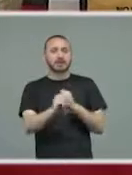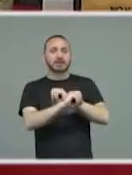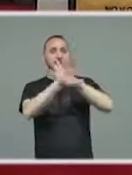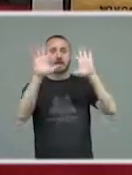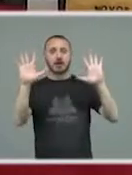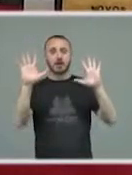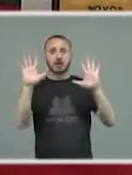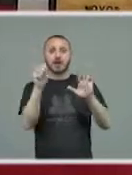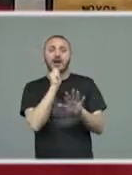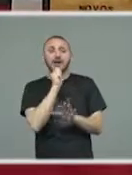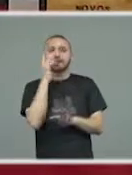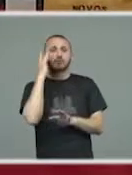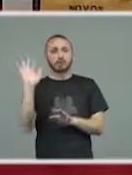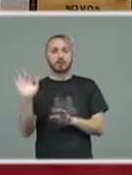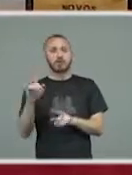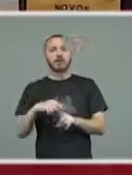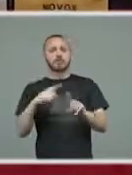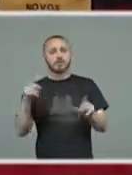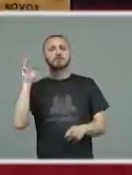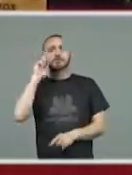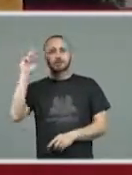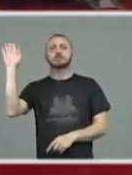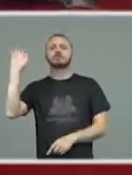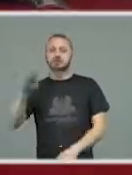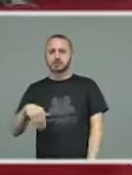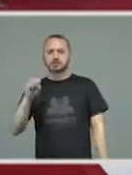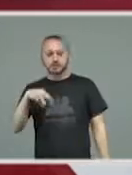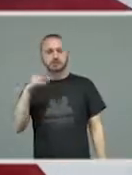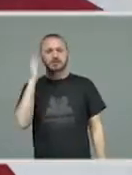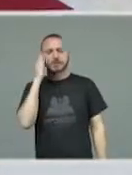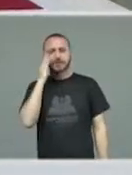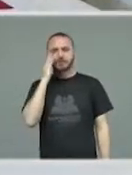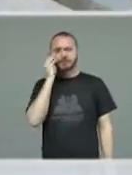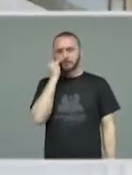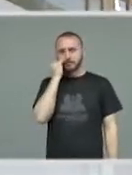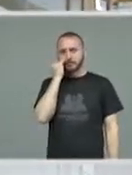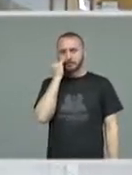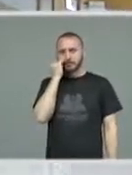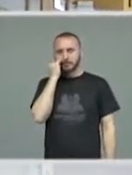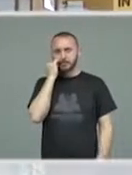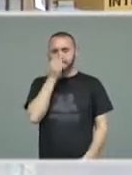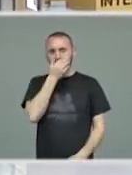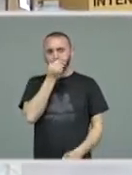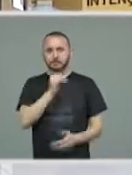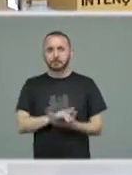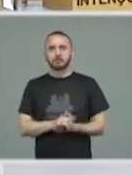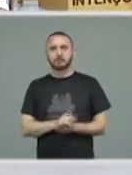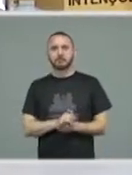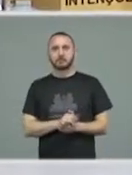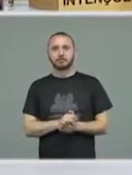clarividência. Nosso Senhor tinha fachos enquanto humano de